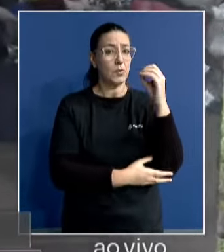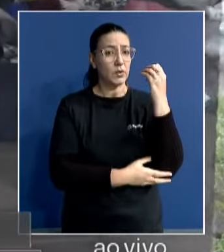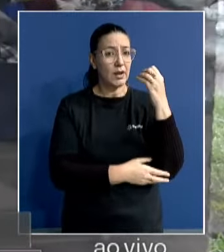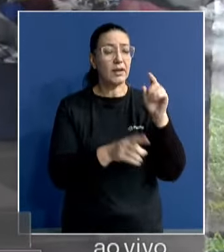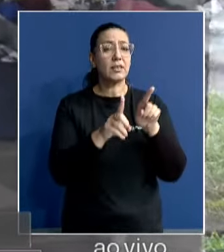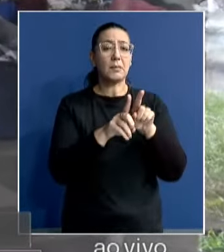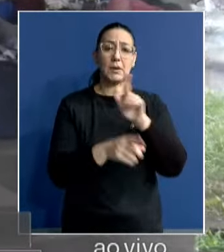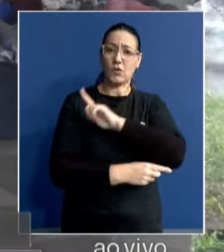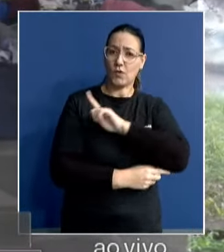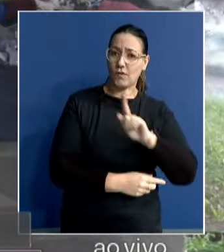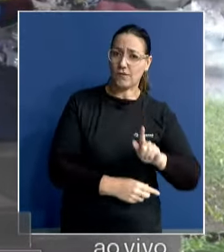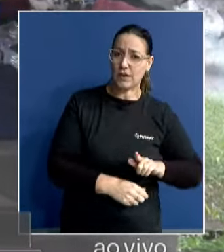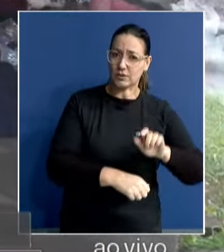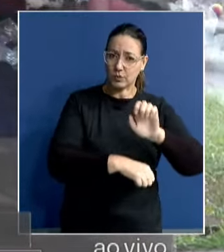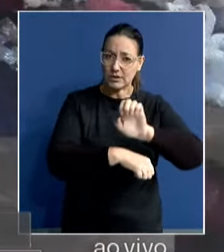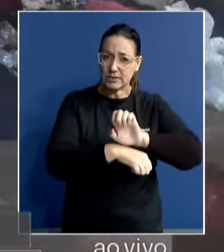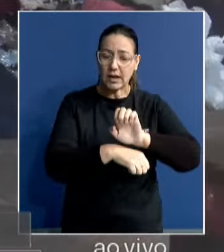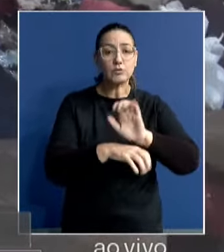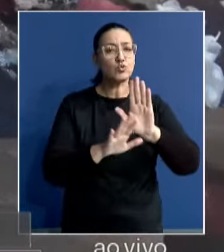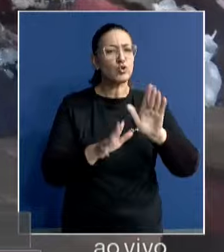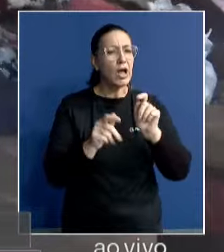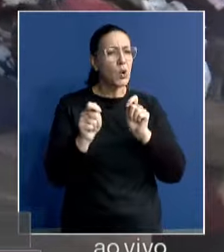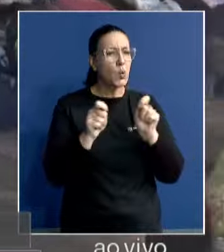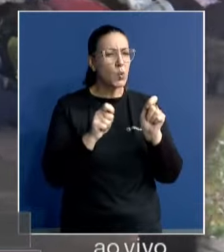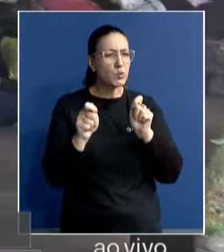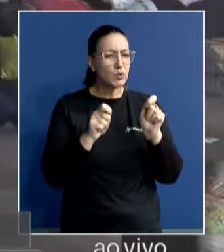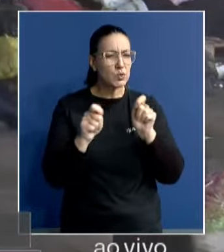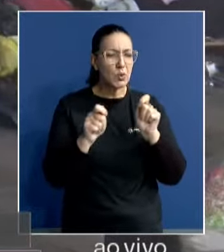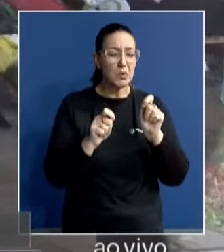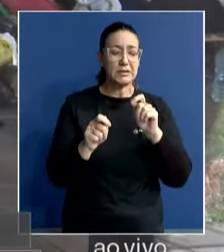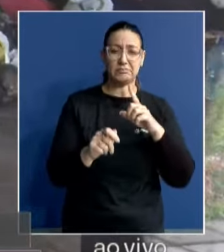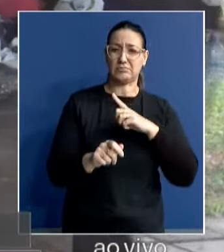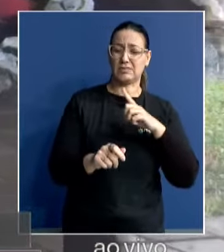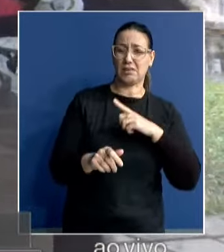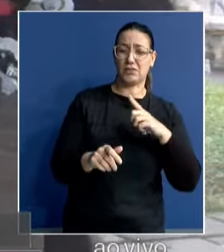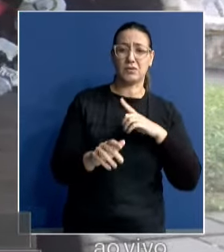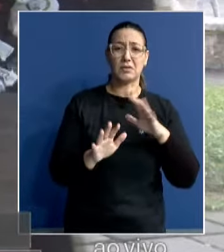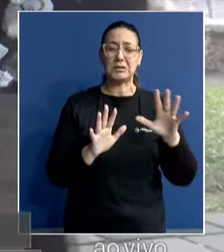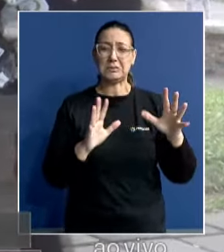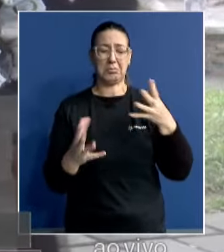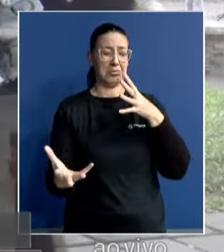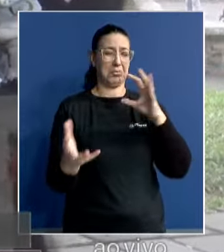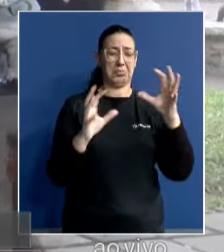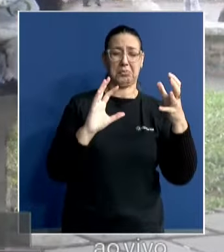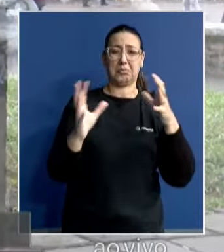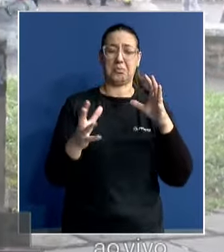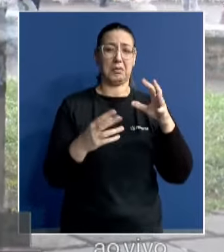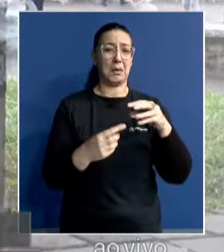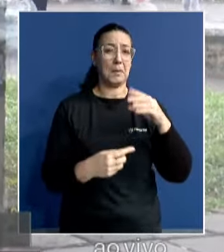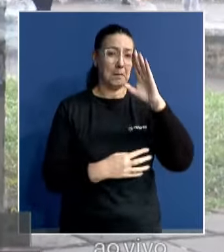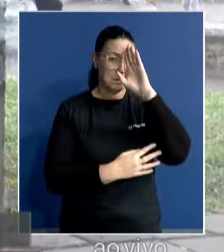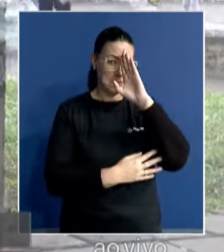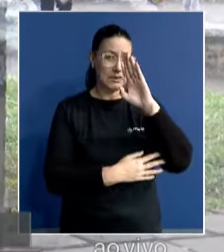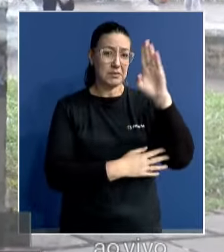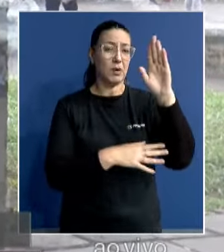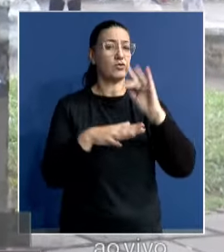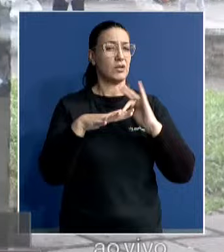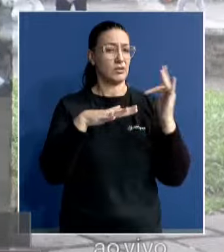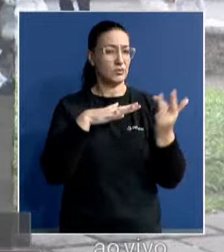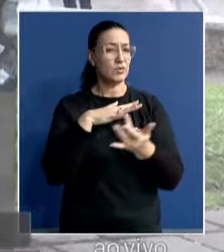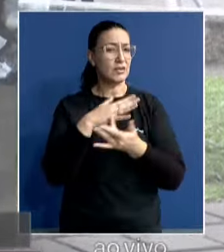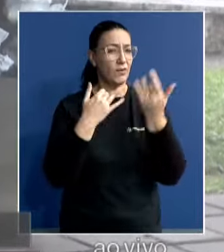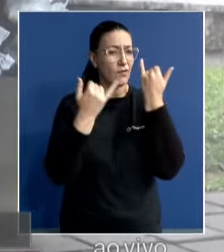está controlada. Mas vamos tentar explicar para o pessoal de casa, porque eu sei que essa história, principalmente nas redes sociais, né, está circulando bastante. Vamos